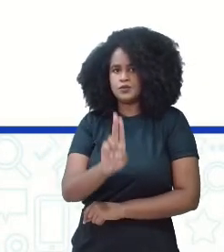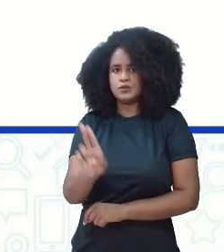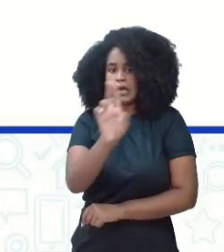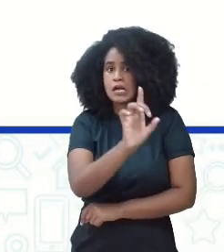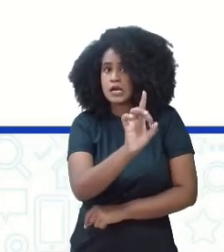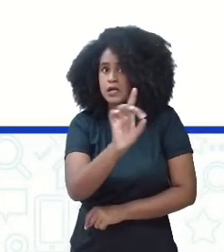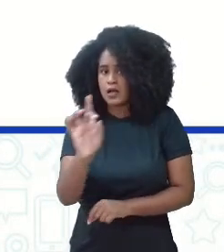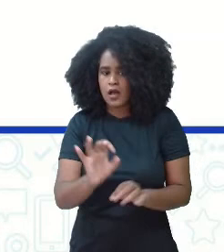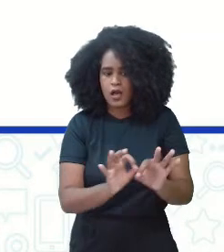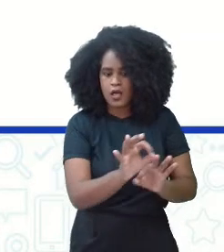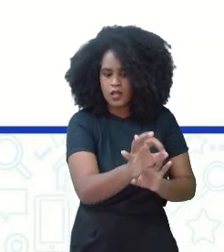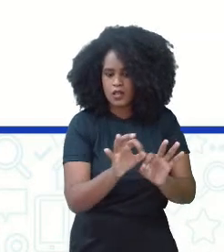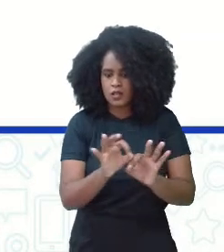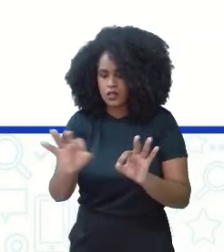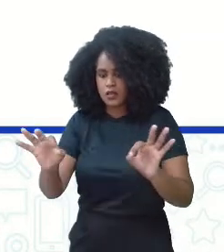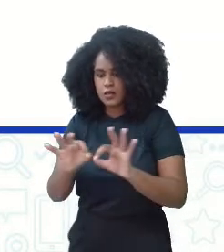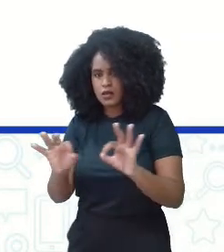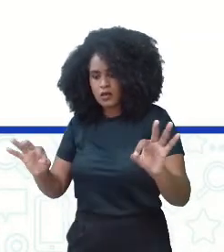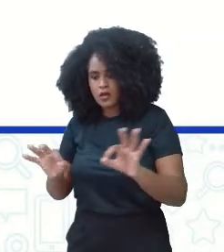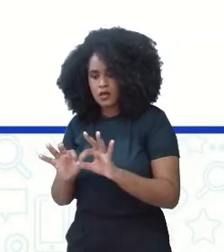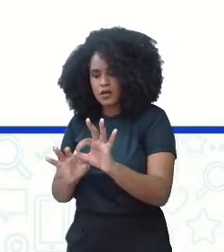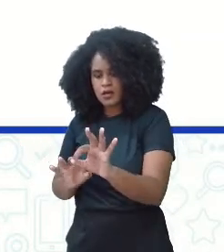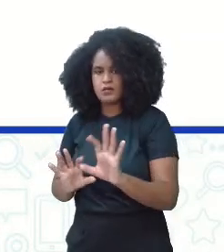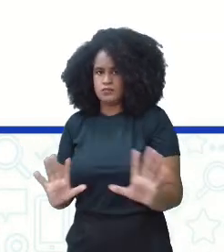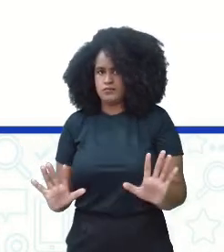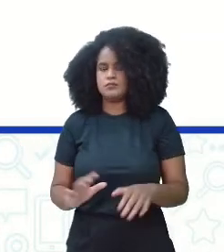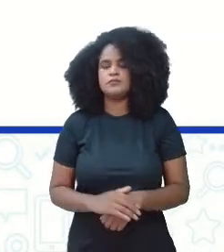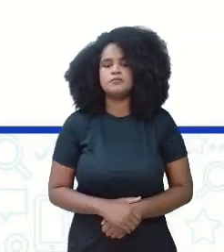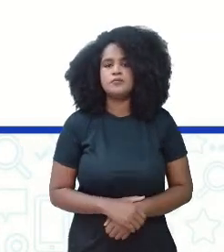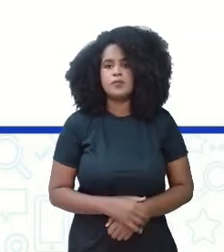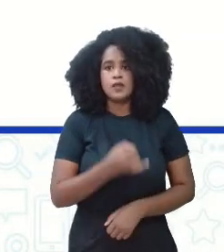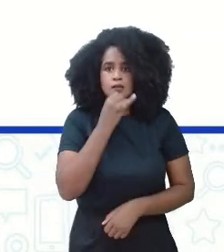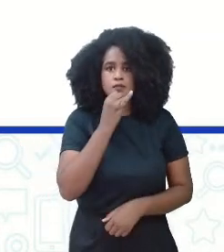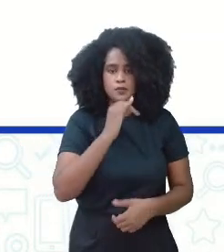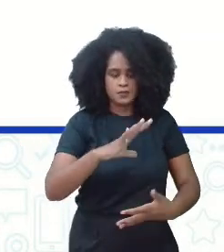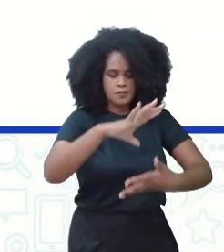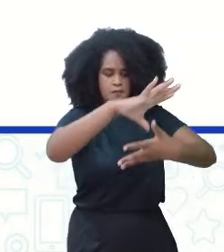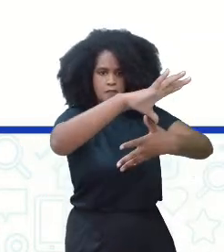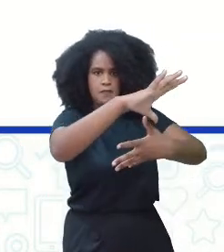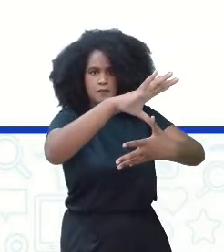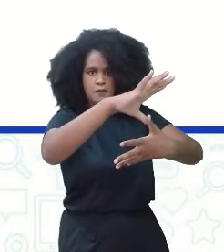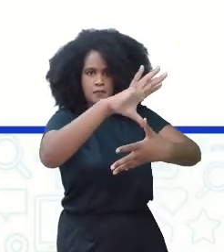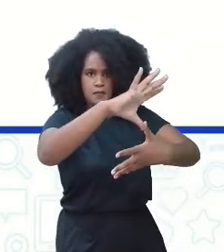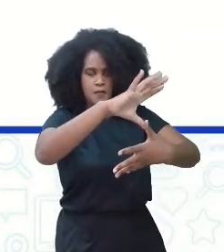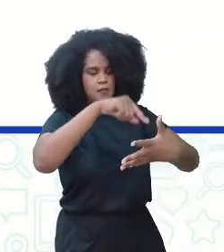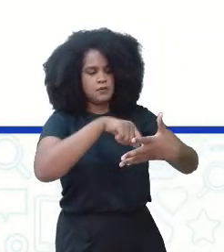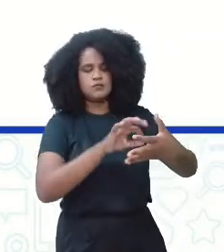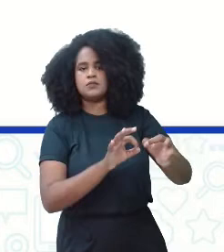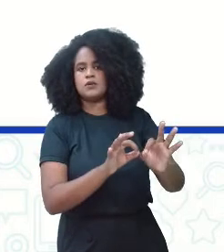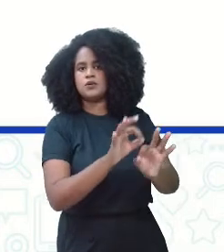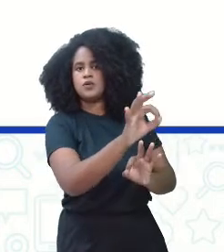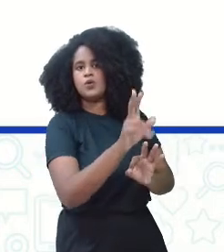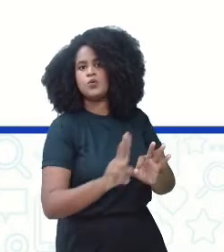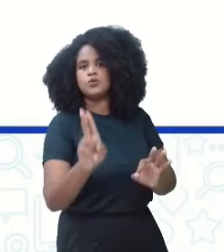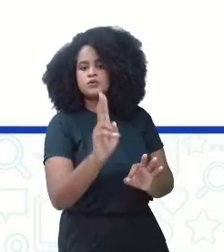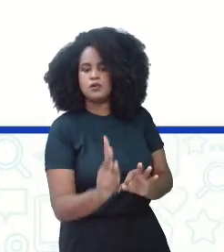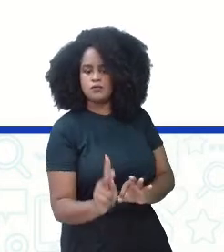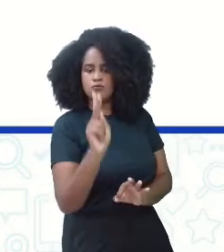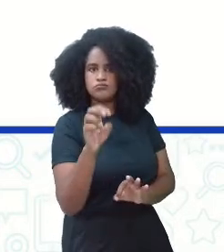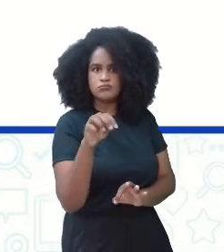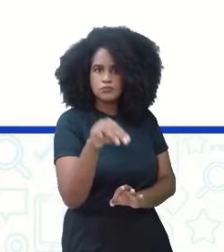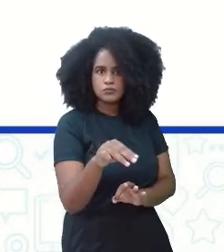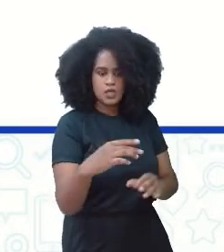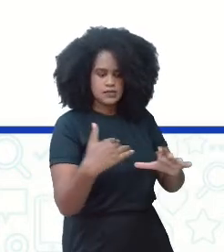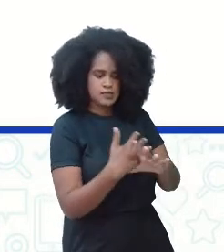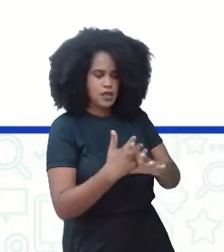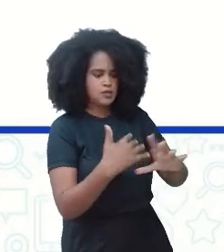para fazer a medição de cada uma dessas situações. Se eu tenho um mapa, por exemplo, a gente utiliza o quilômetro, né? A distância entre